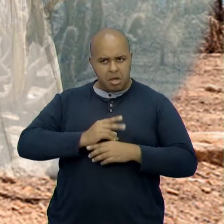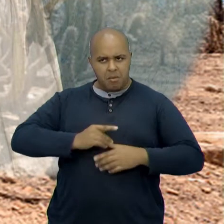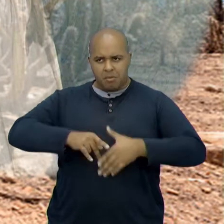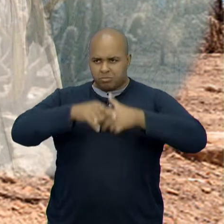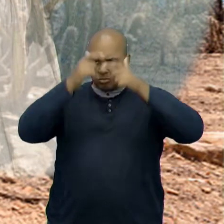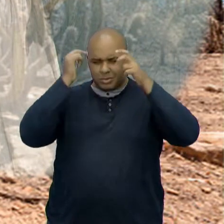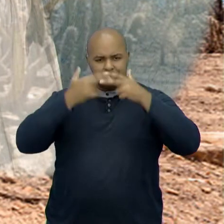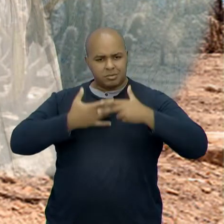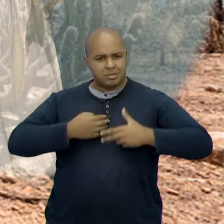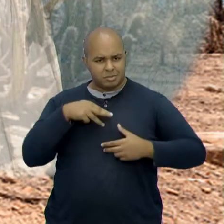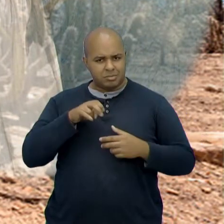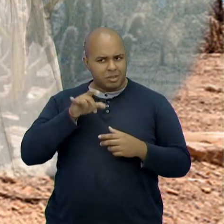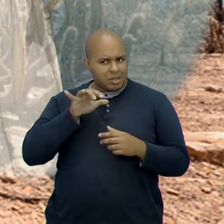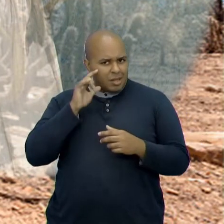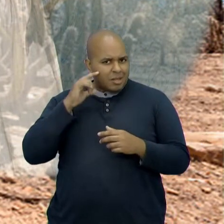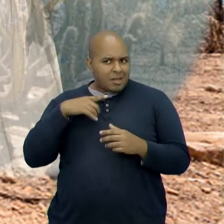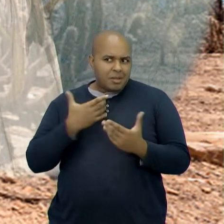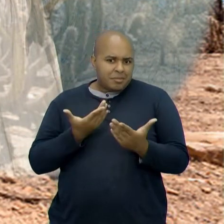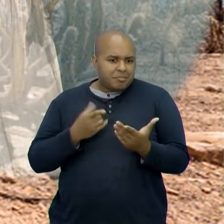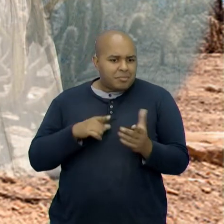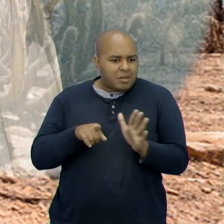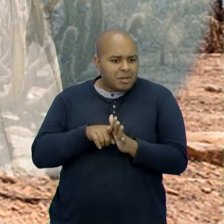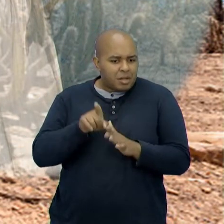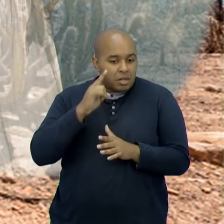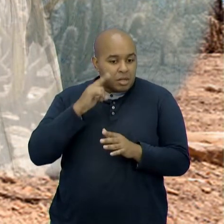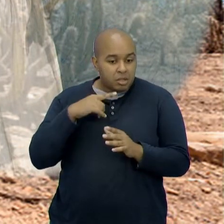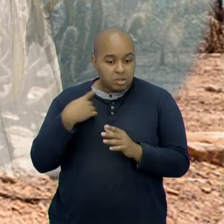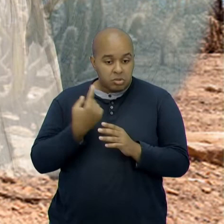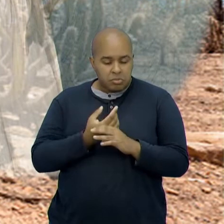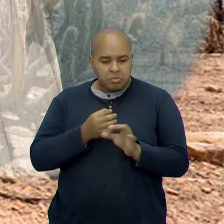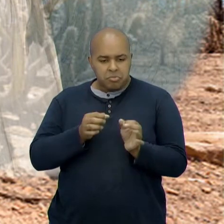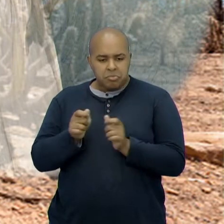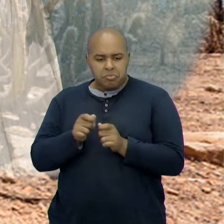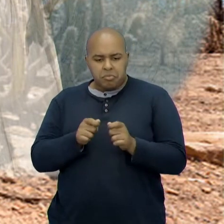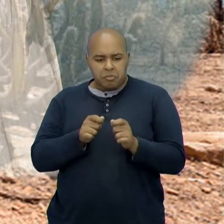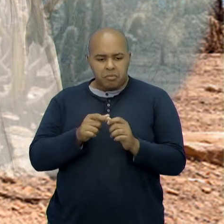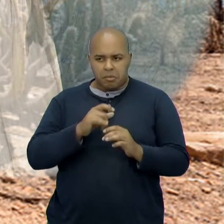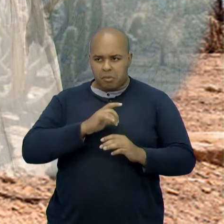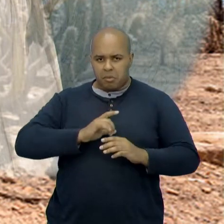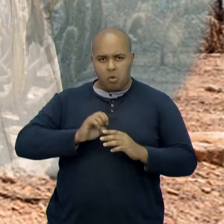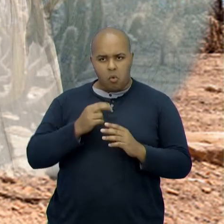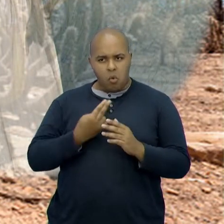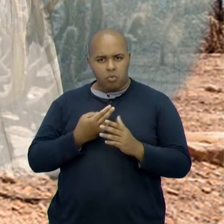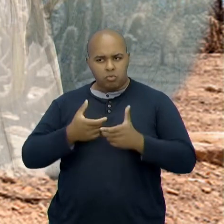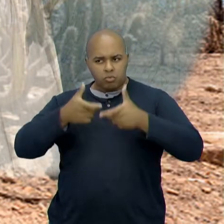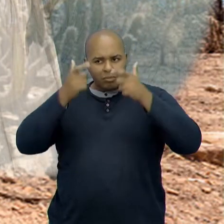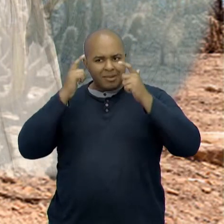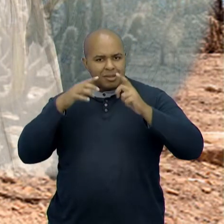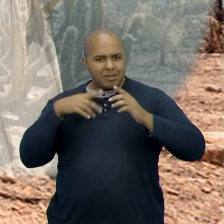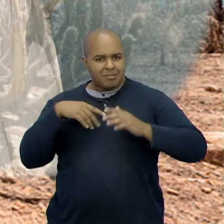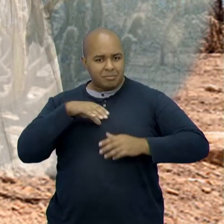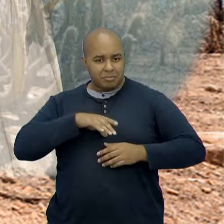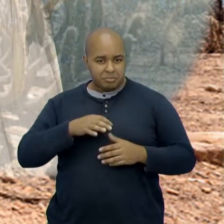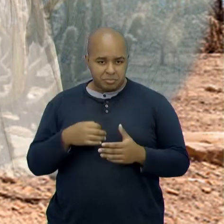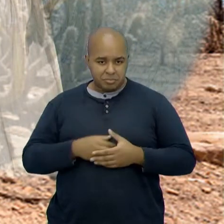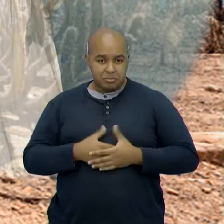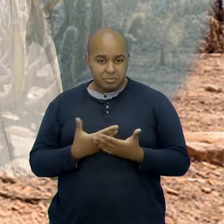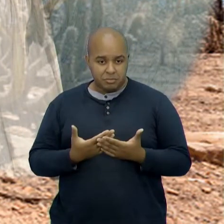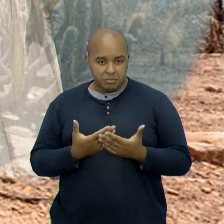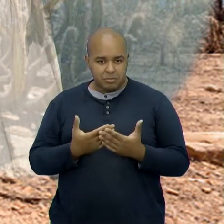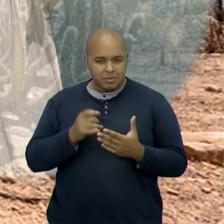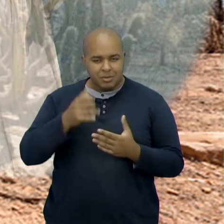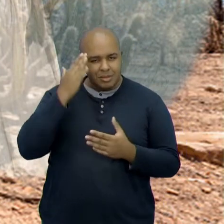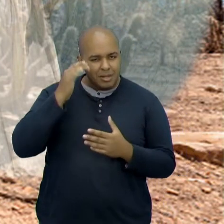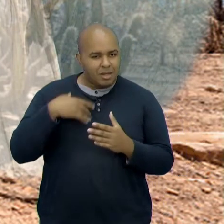monarquia, que era o que existia até então, né? A gente estar sobre o poder do Império ou do Reino Português. Né? Então,